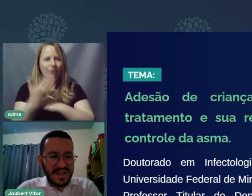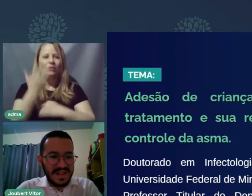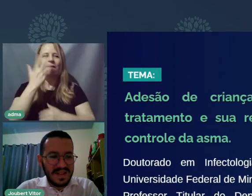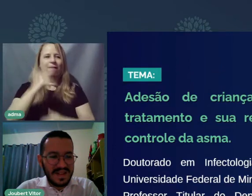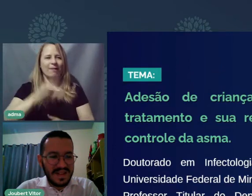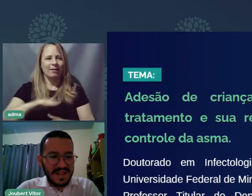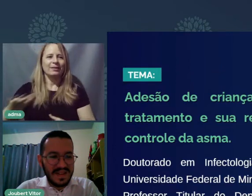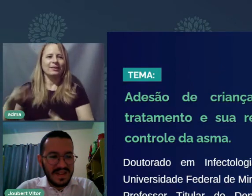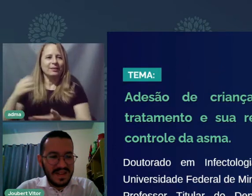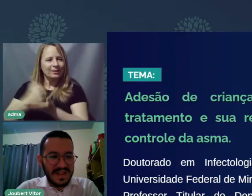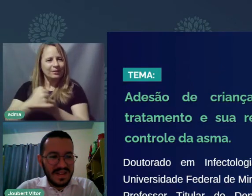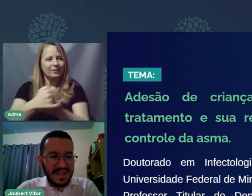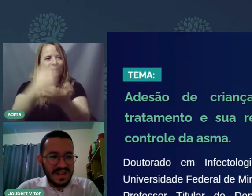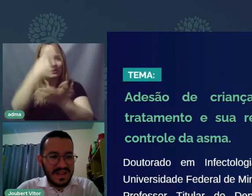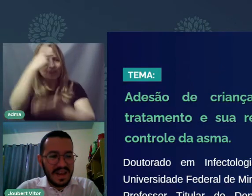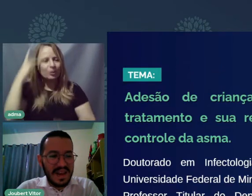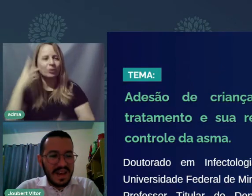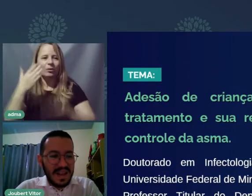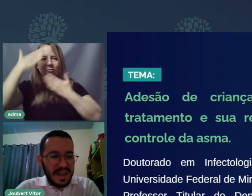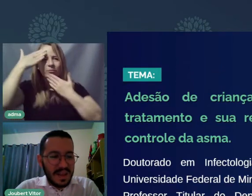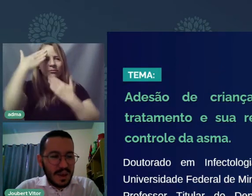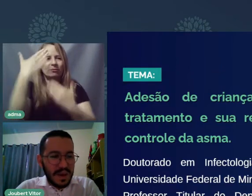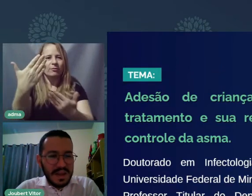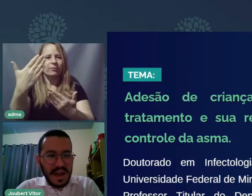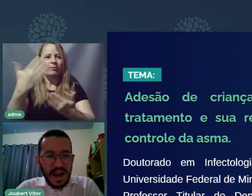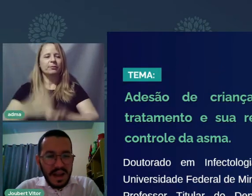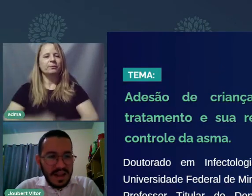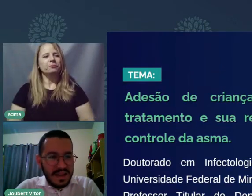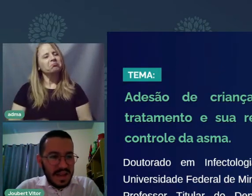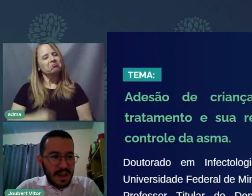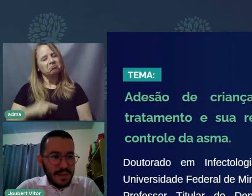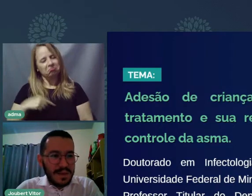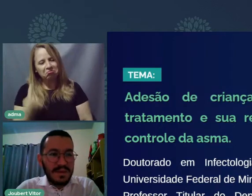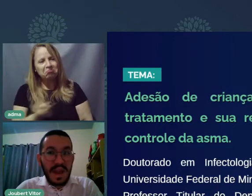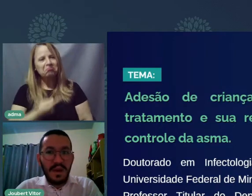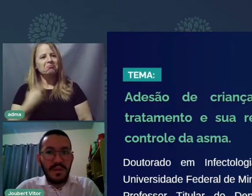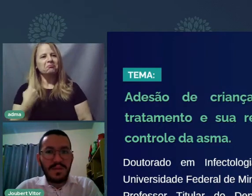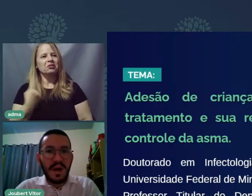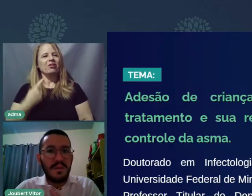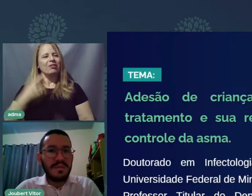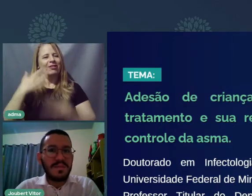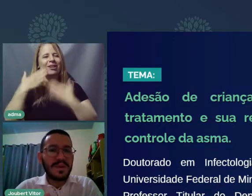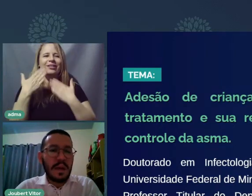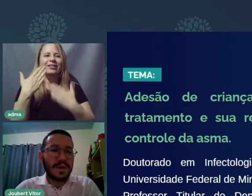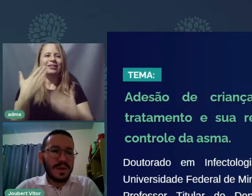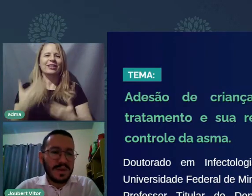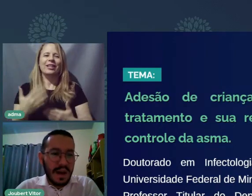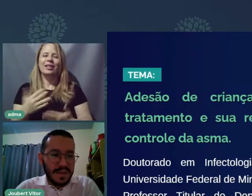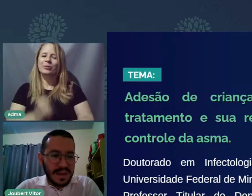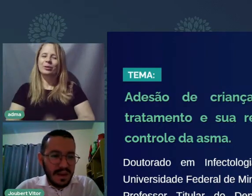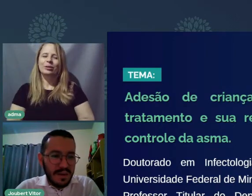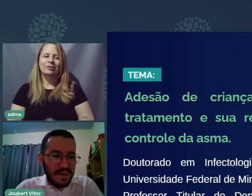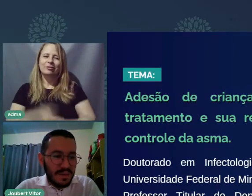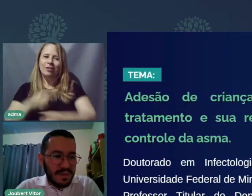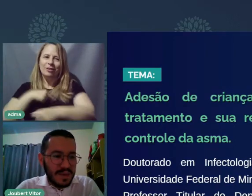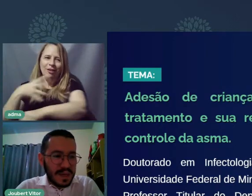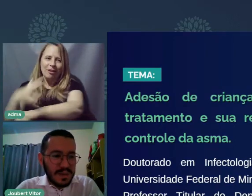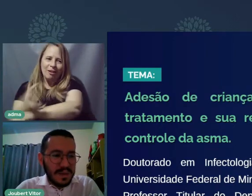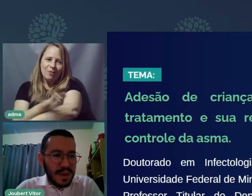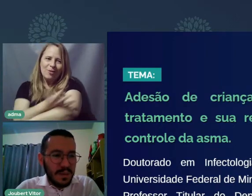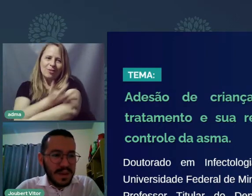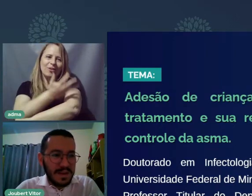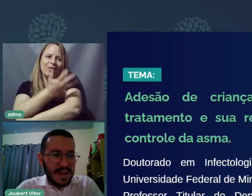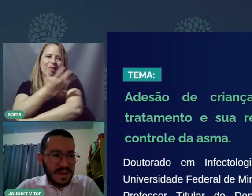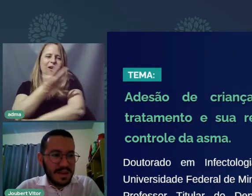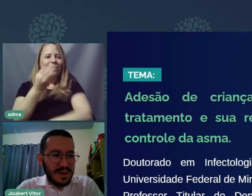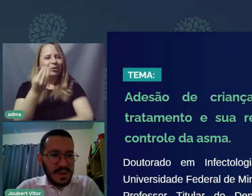crianças, desses pacientes. Muito obrigado. Nós aqui agradecemos. Não tem como não nos emocionarmos, né, com um